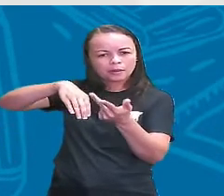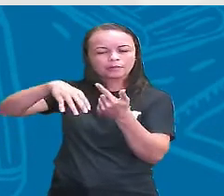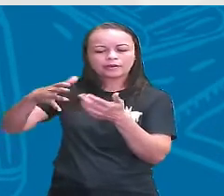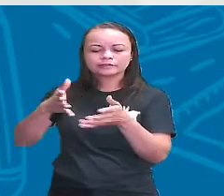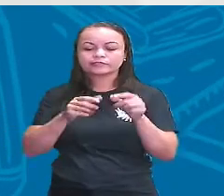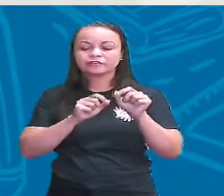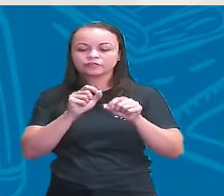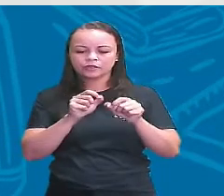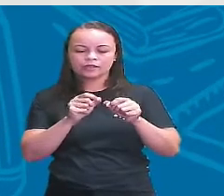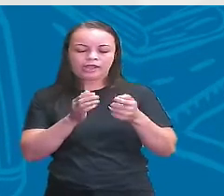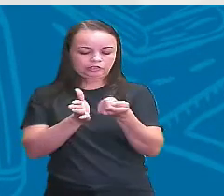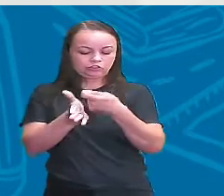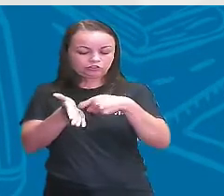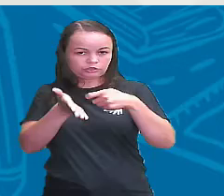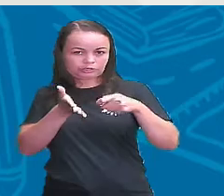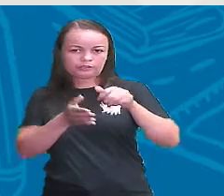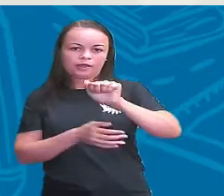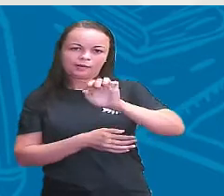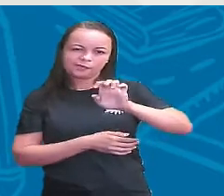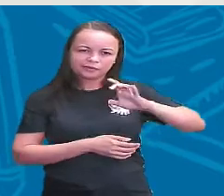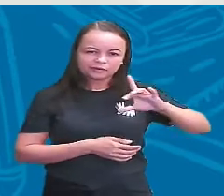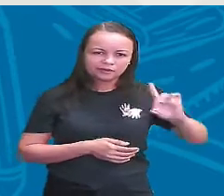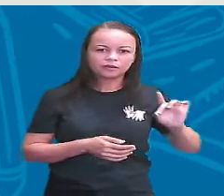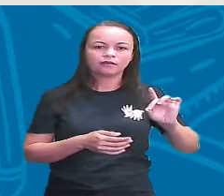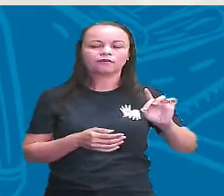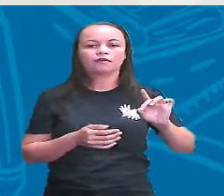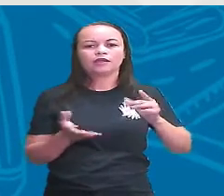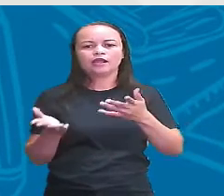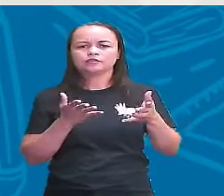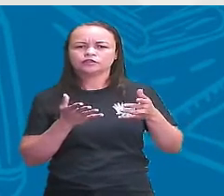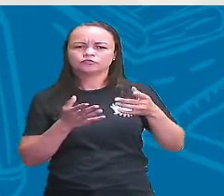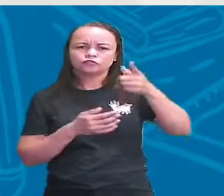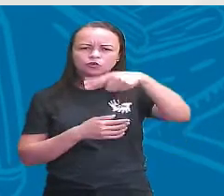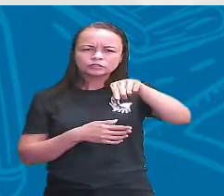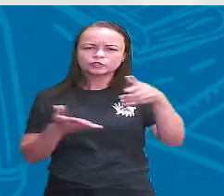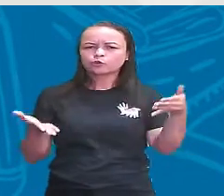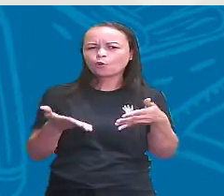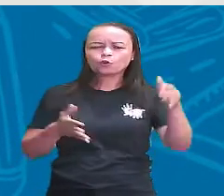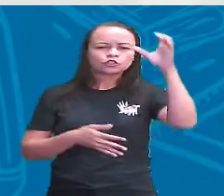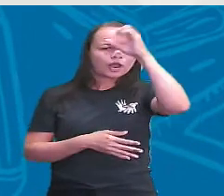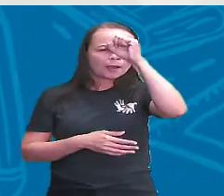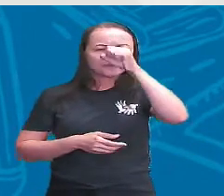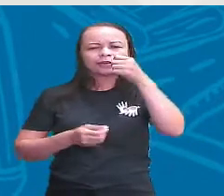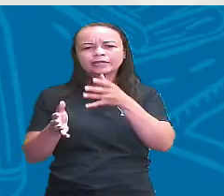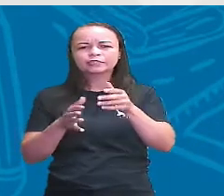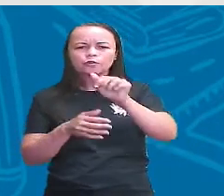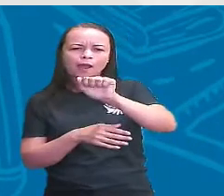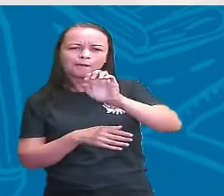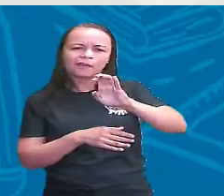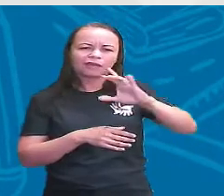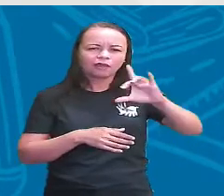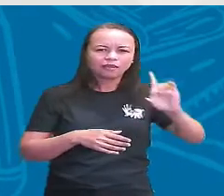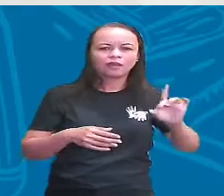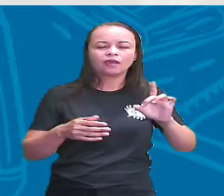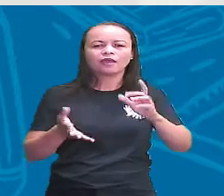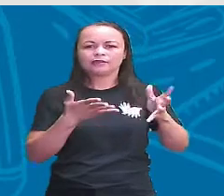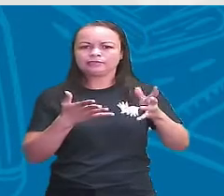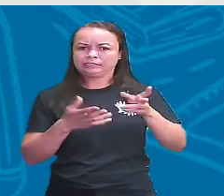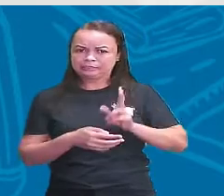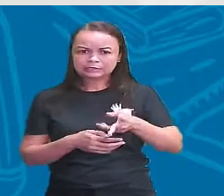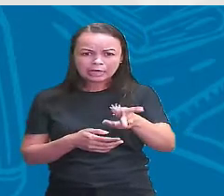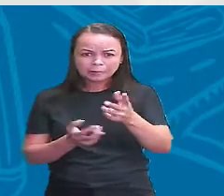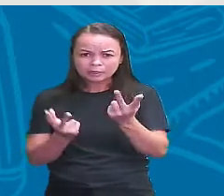a escrita alfabética. Vocês hoje aprendem o alfabeto, A, B, C, D, mas nem sempre foi assim,